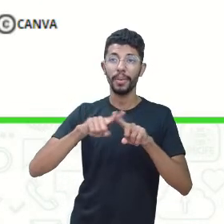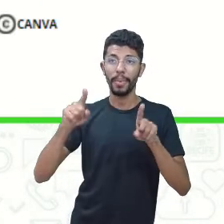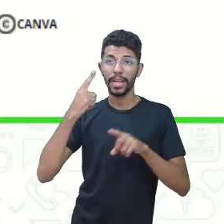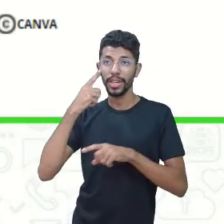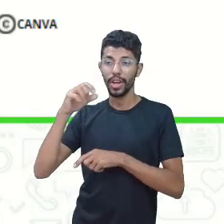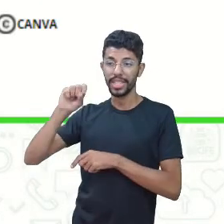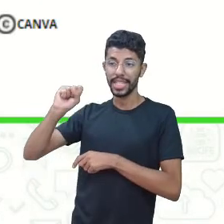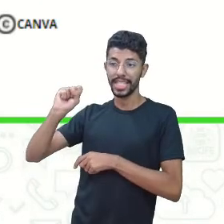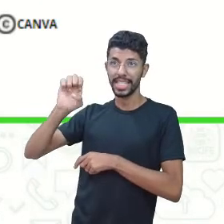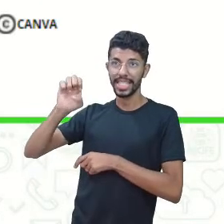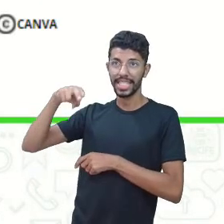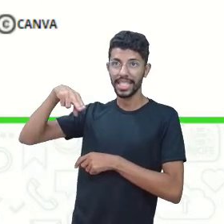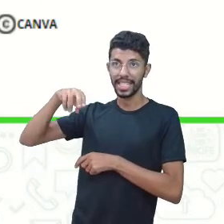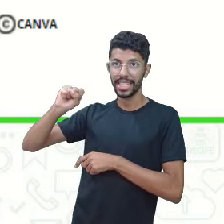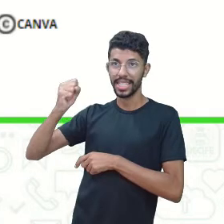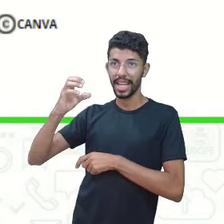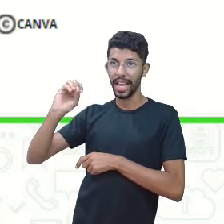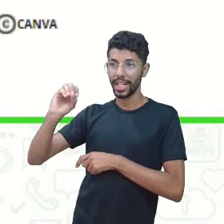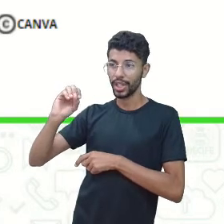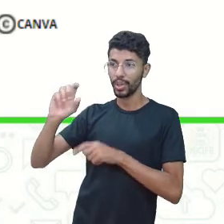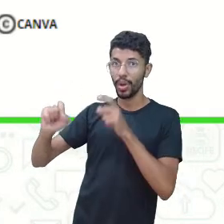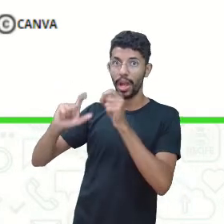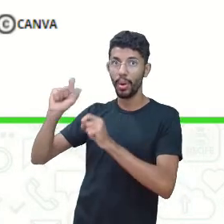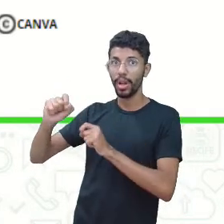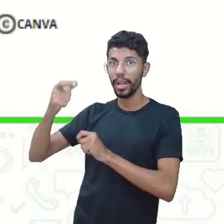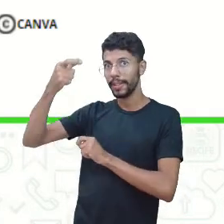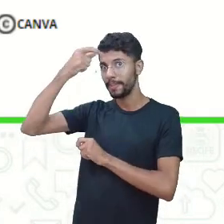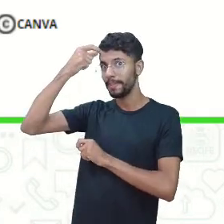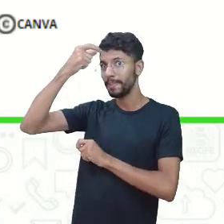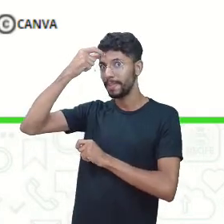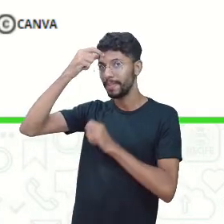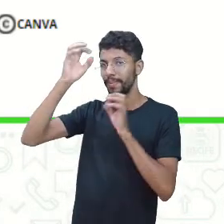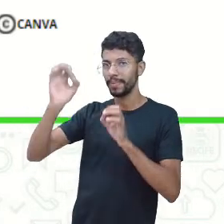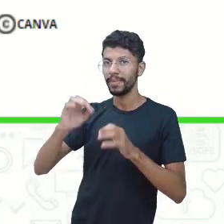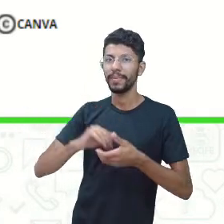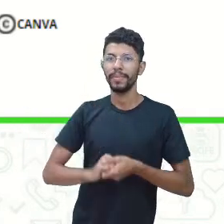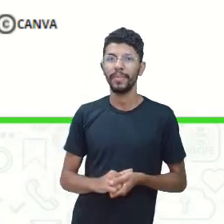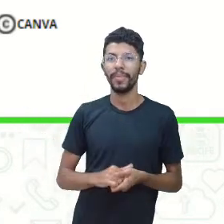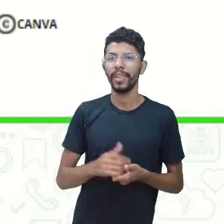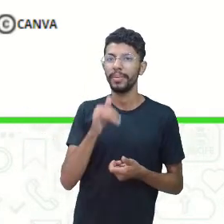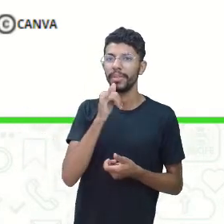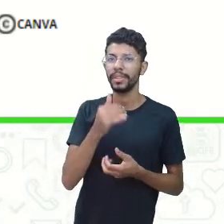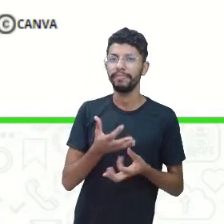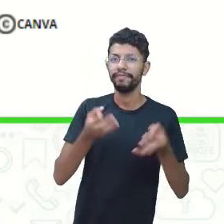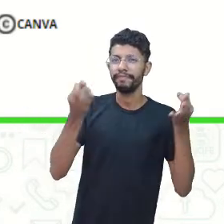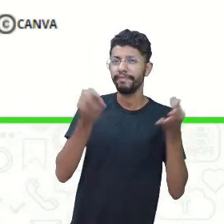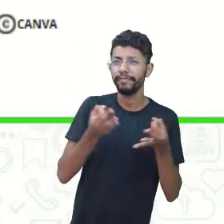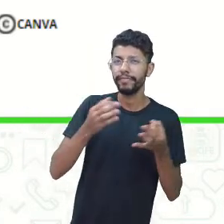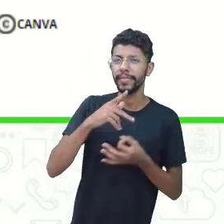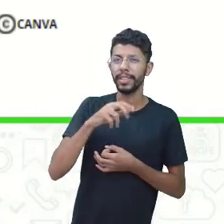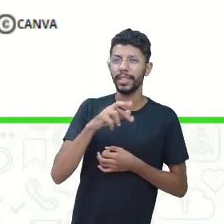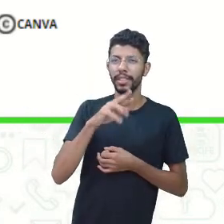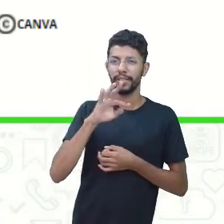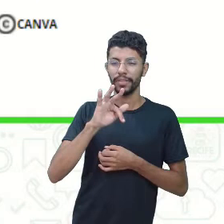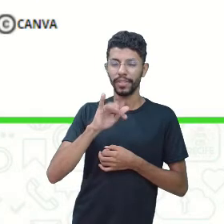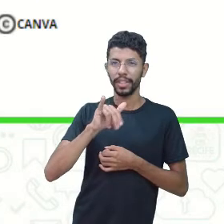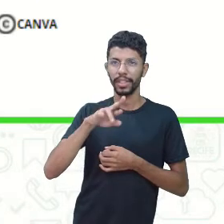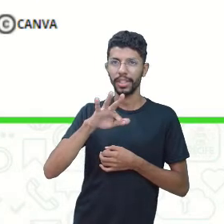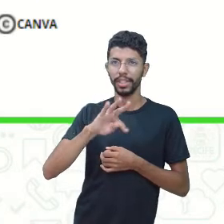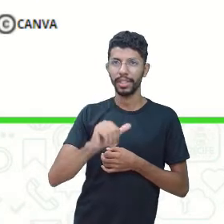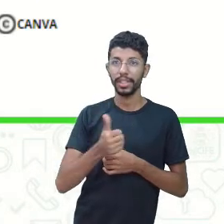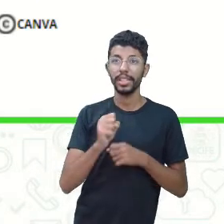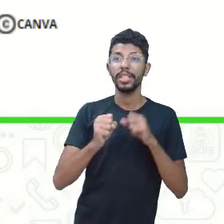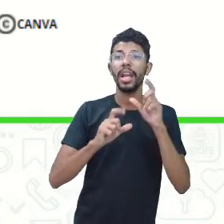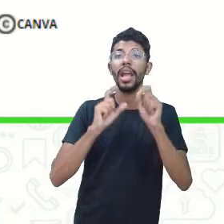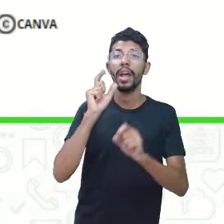palavras iguais na grafia e iguais na pronúncia também. Por exemplo, caminho, né? Caminho,